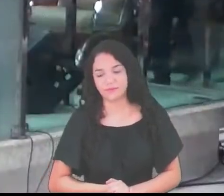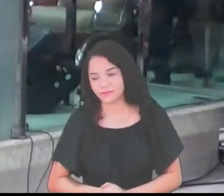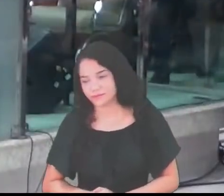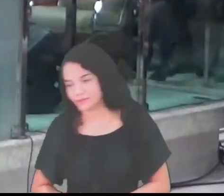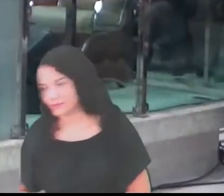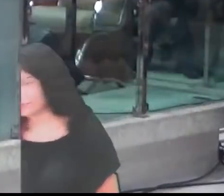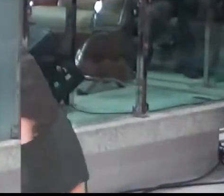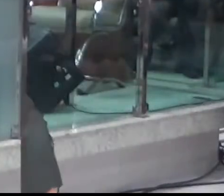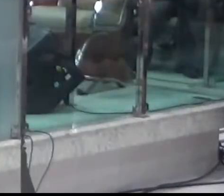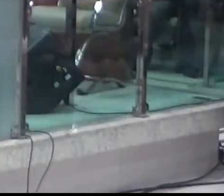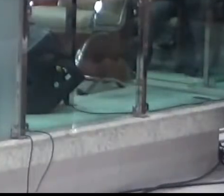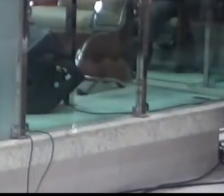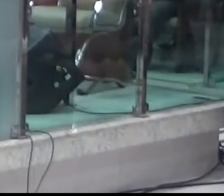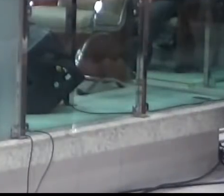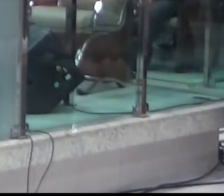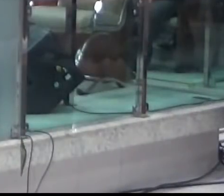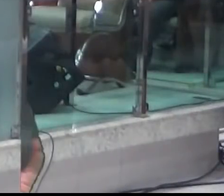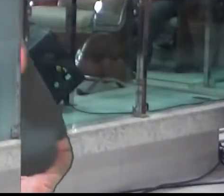Meus amados, a paz do Senhor para todos.